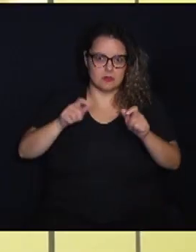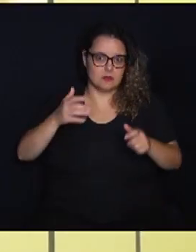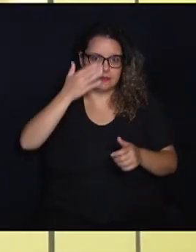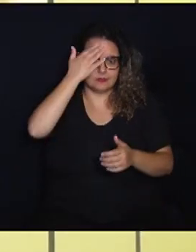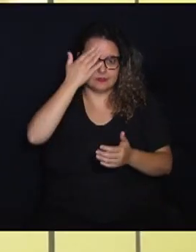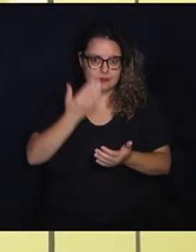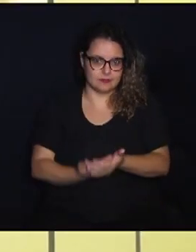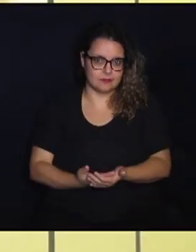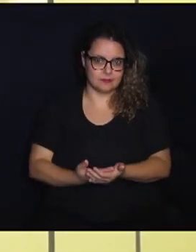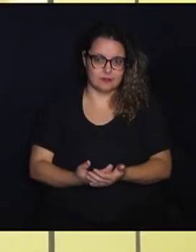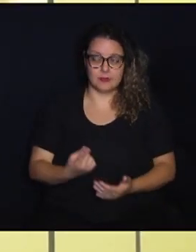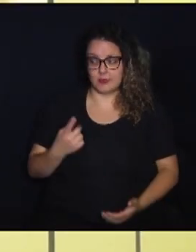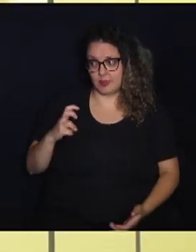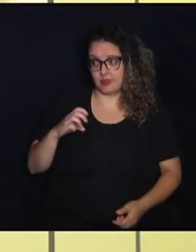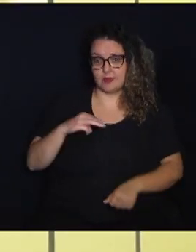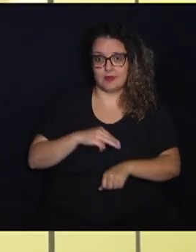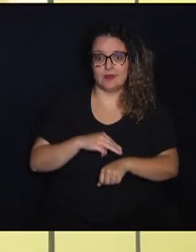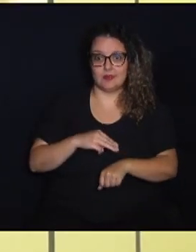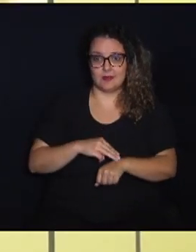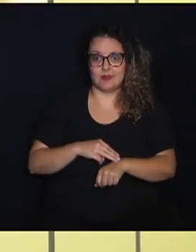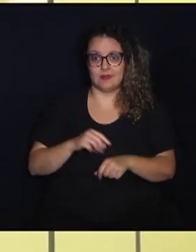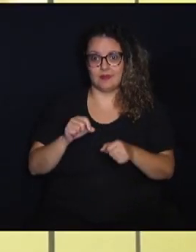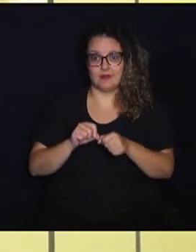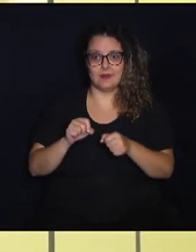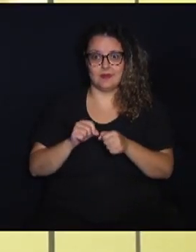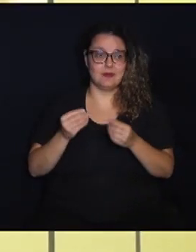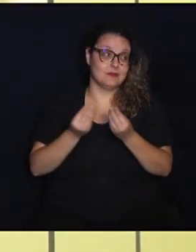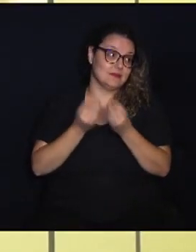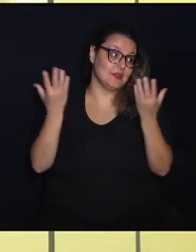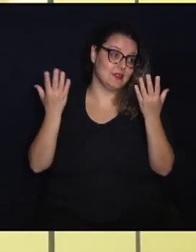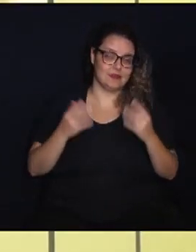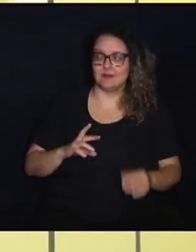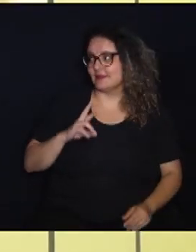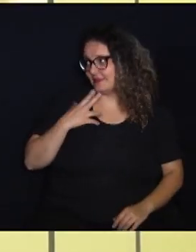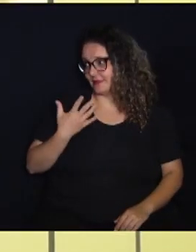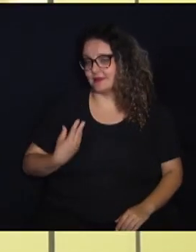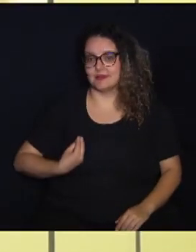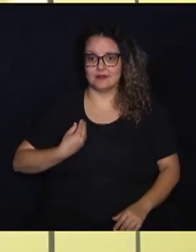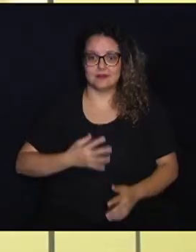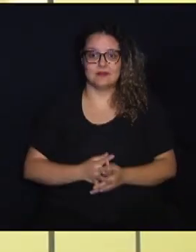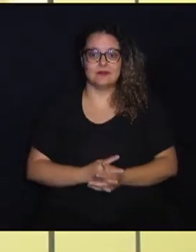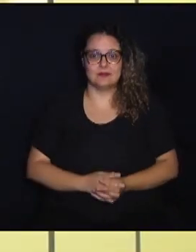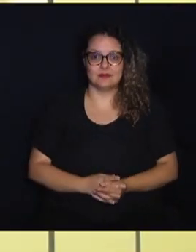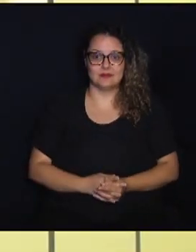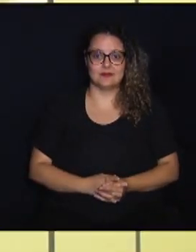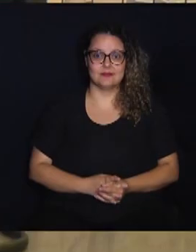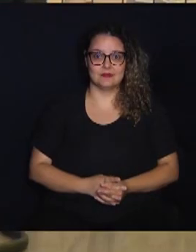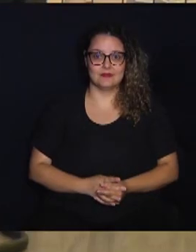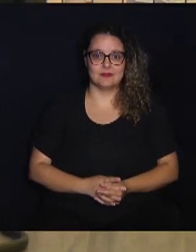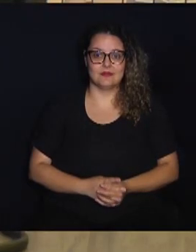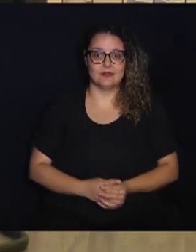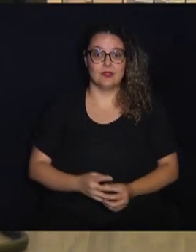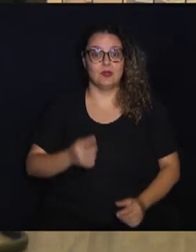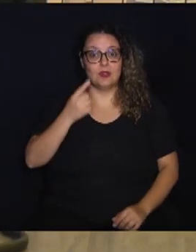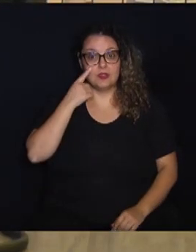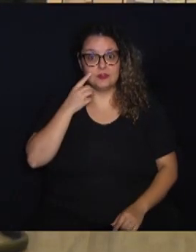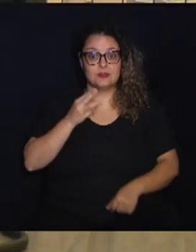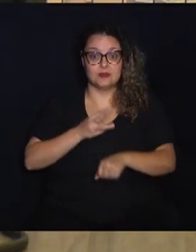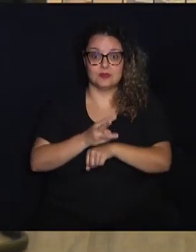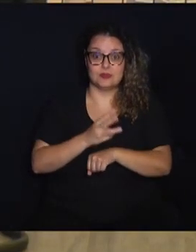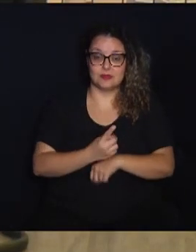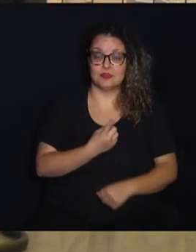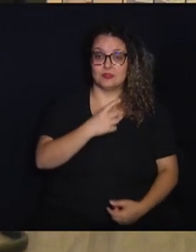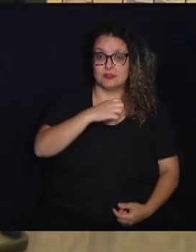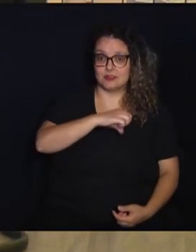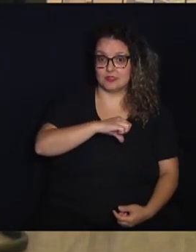que aqueles 15 minutos vai render alguma coisa. Entendi. Olha, gente, já pelo WhatsApp